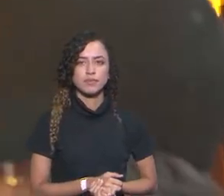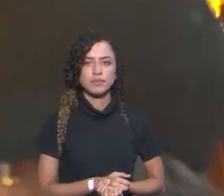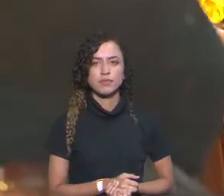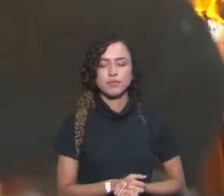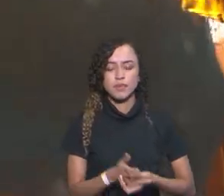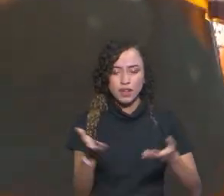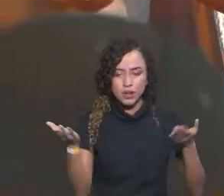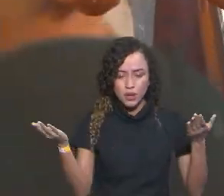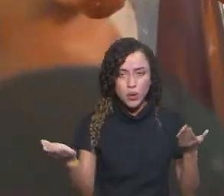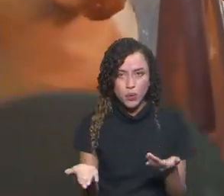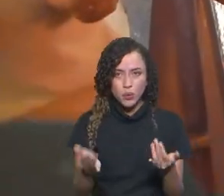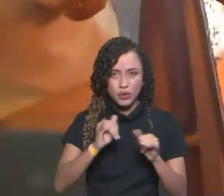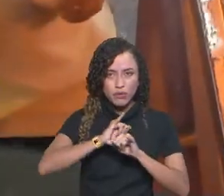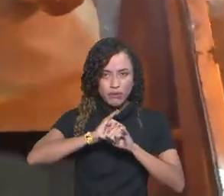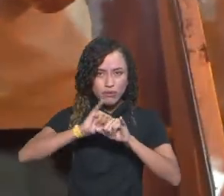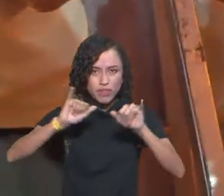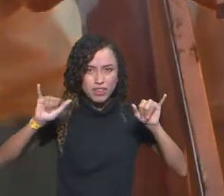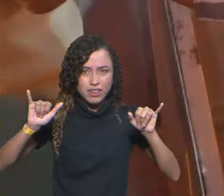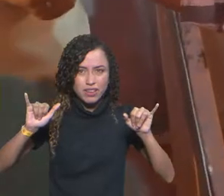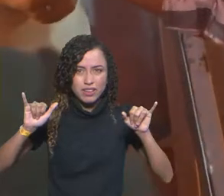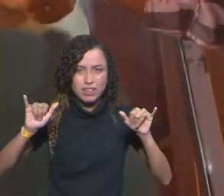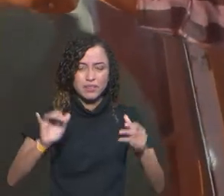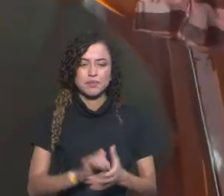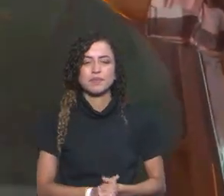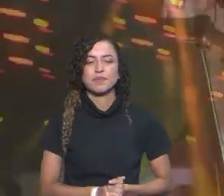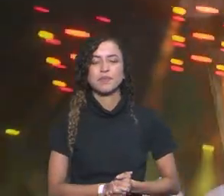o que eu vou dizer aqui